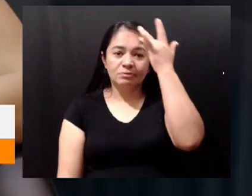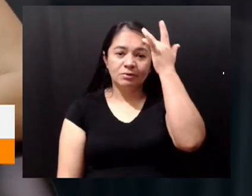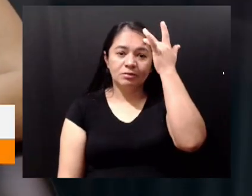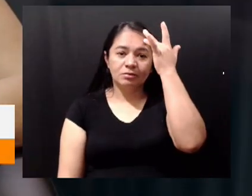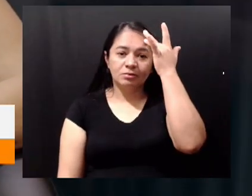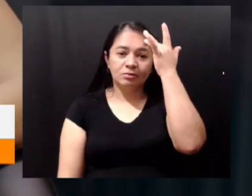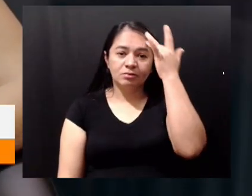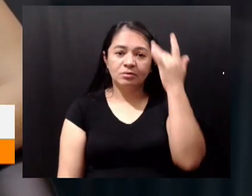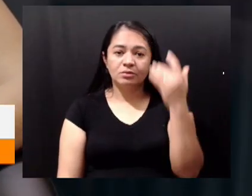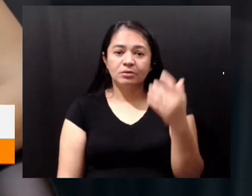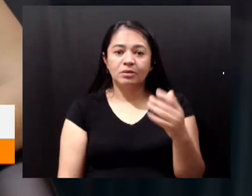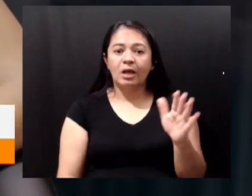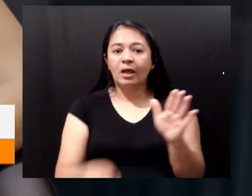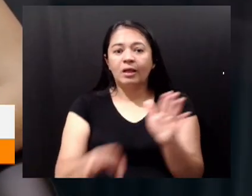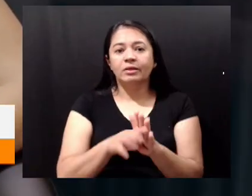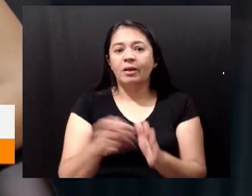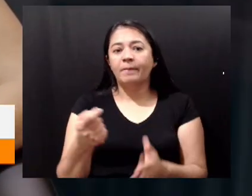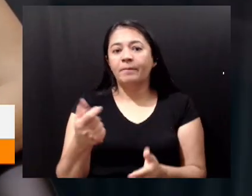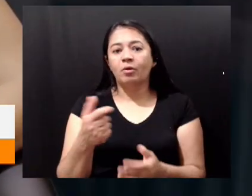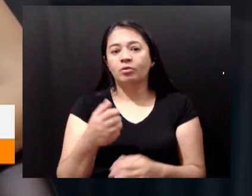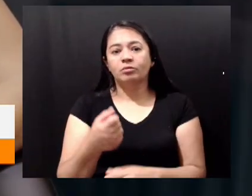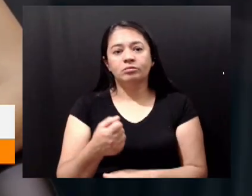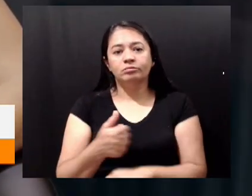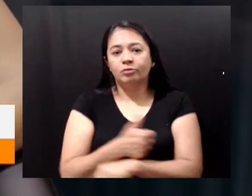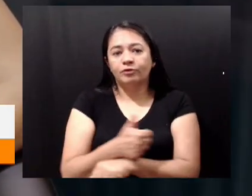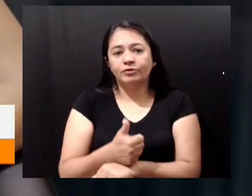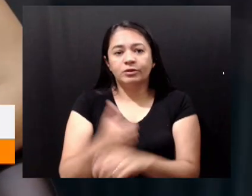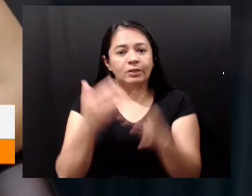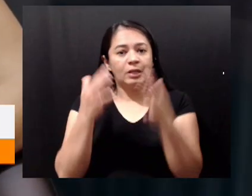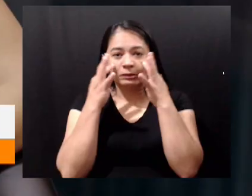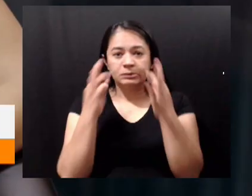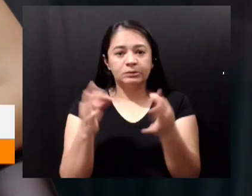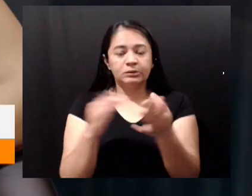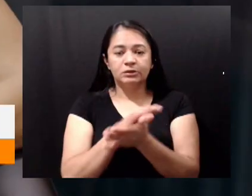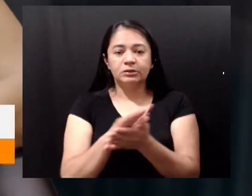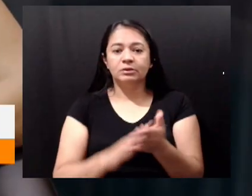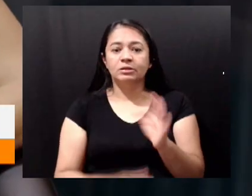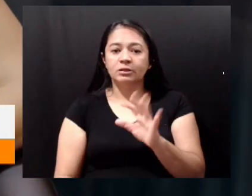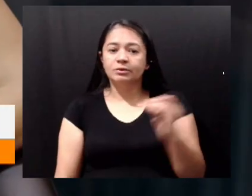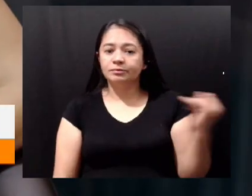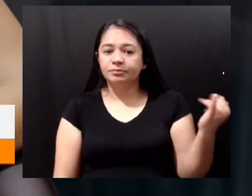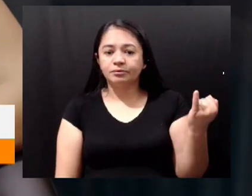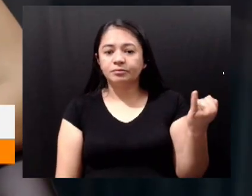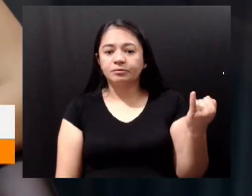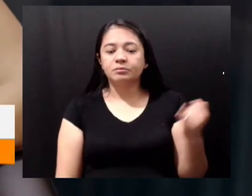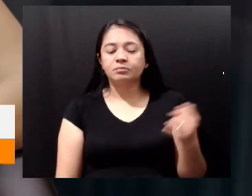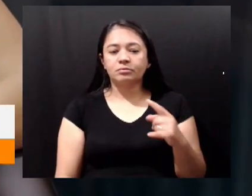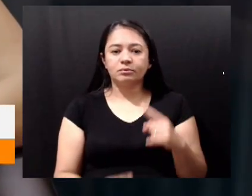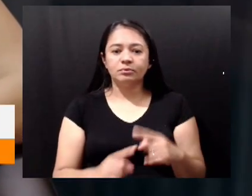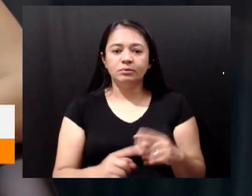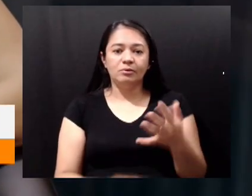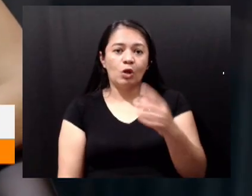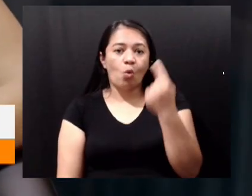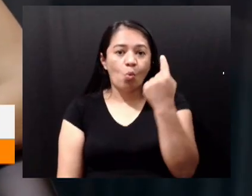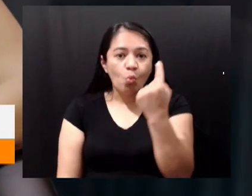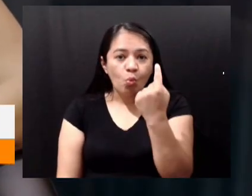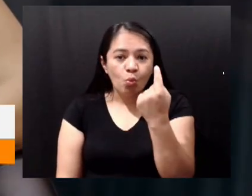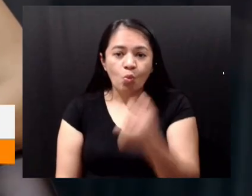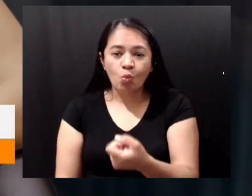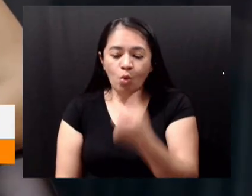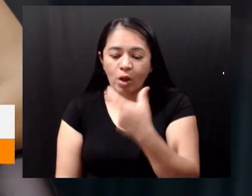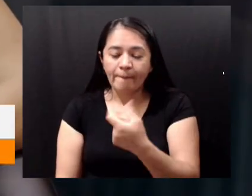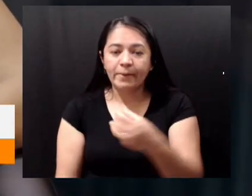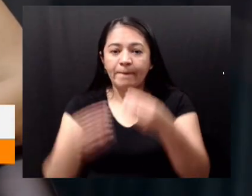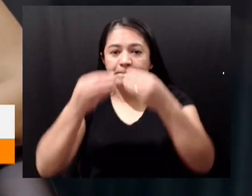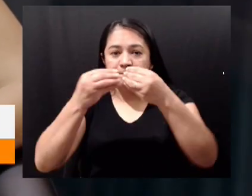profissionais, acabam se atentando para isso. E isso é muito importante mesmo, porque às vezes um remédio pode prejudicar o efeito do